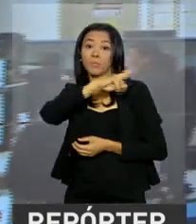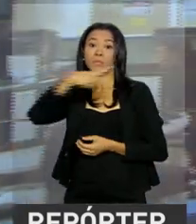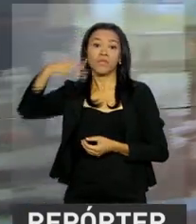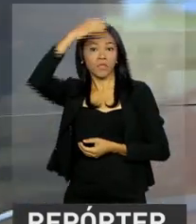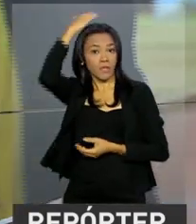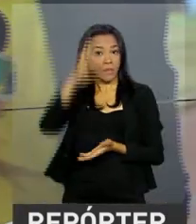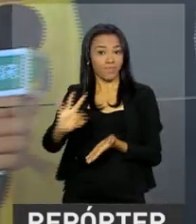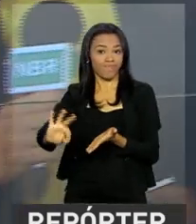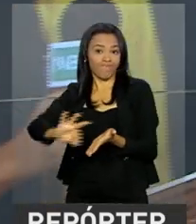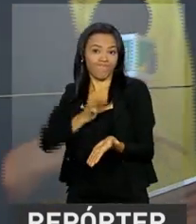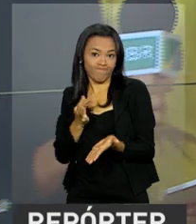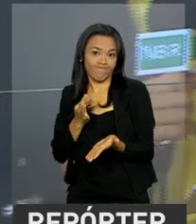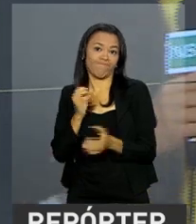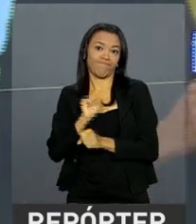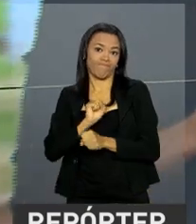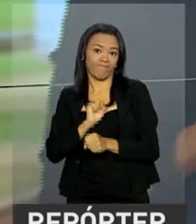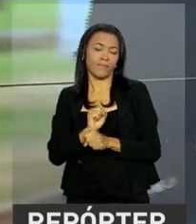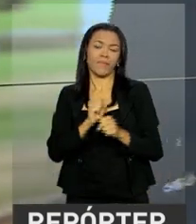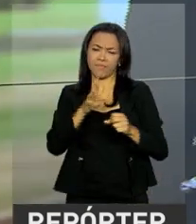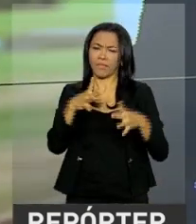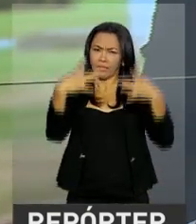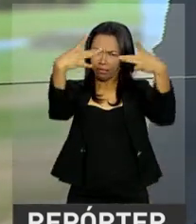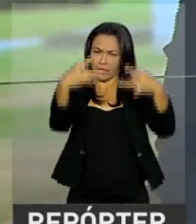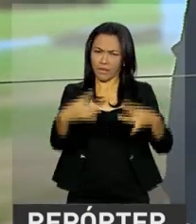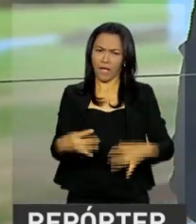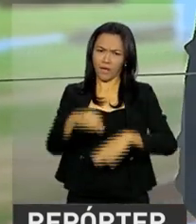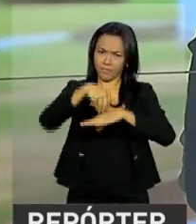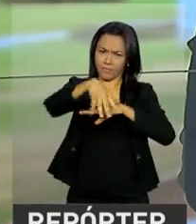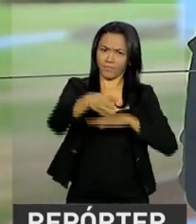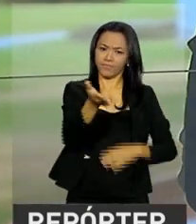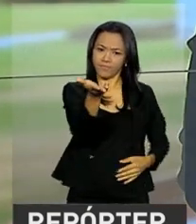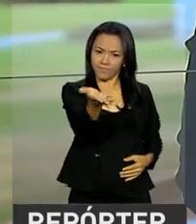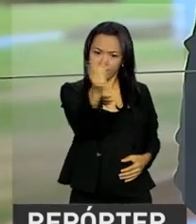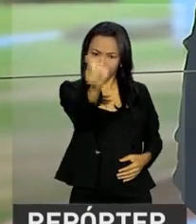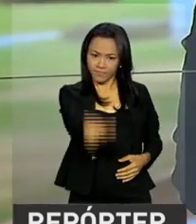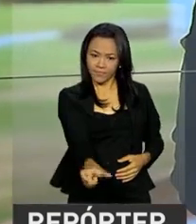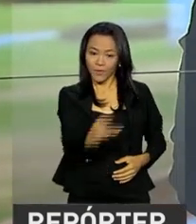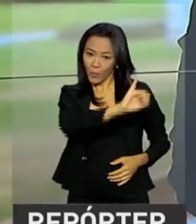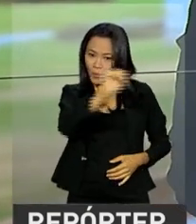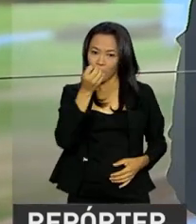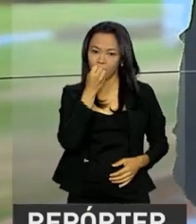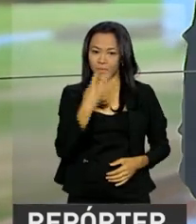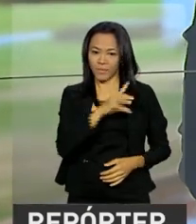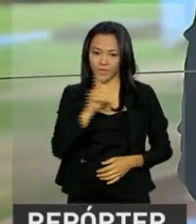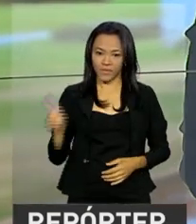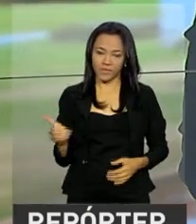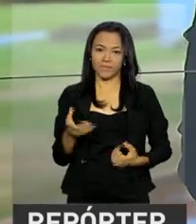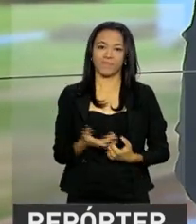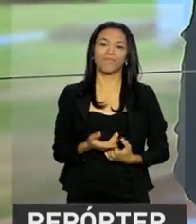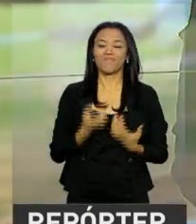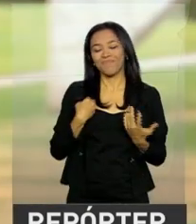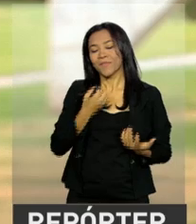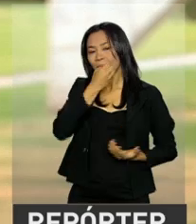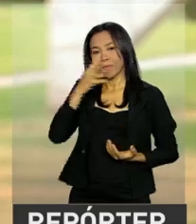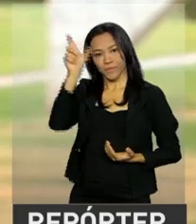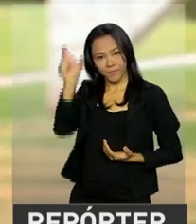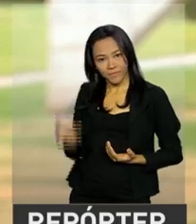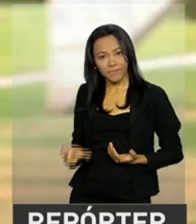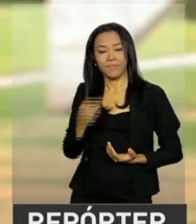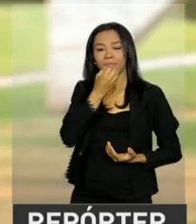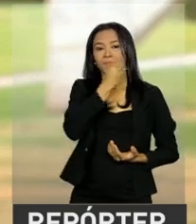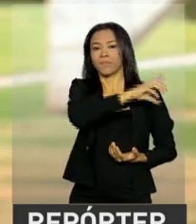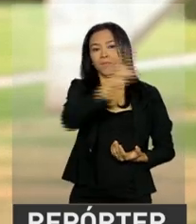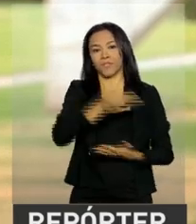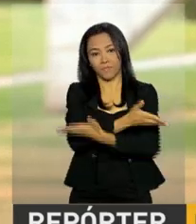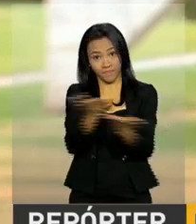Diorti, que tem mais informações sobre esse assunto para a gente. Oi, Paula, bom dia. Bom dia, Leandro. Bom dia a todos. Pois